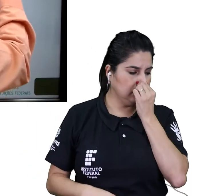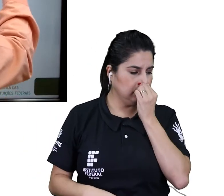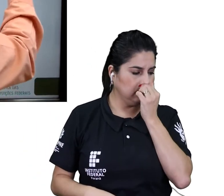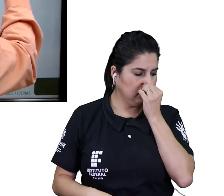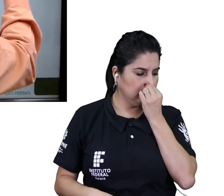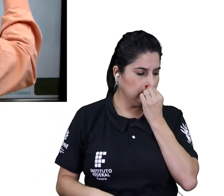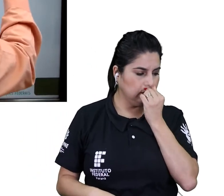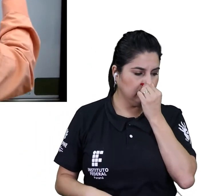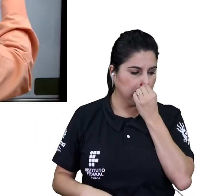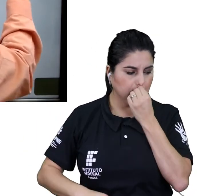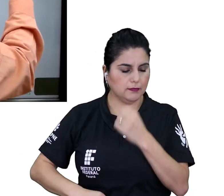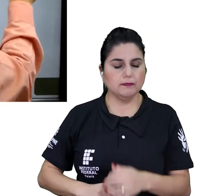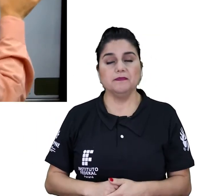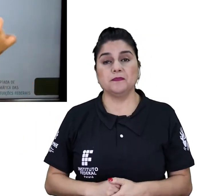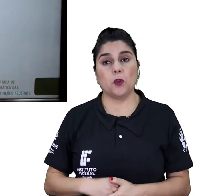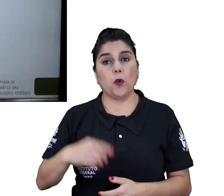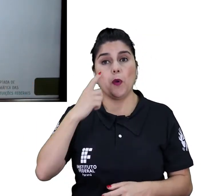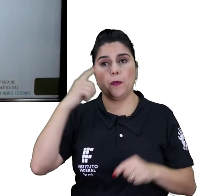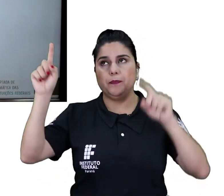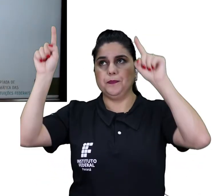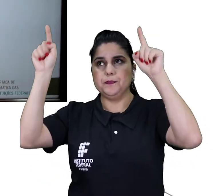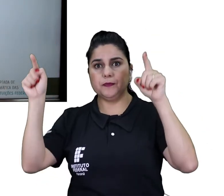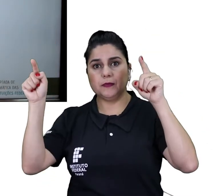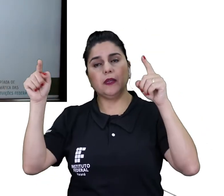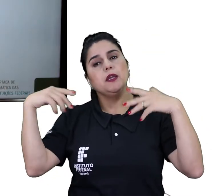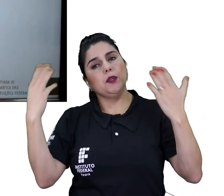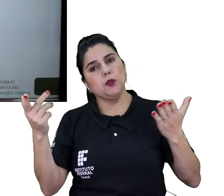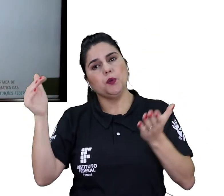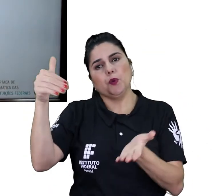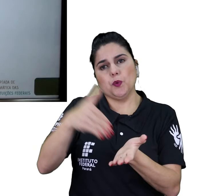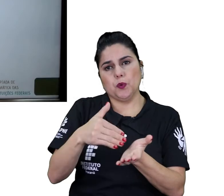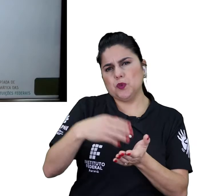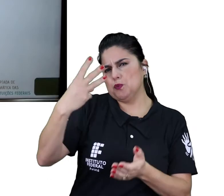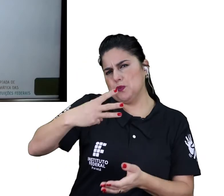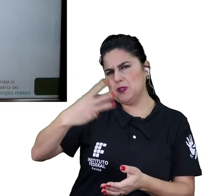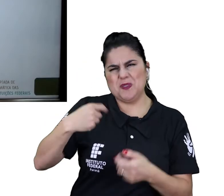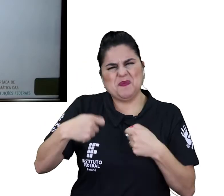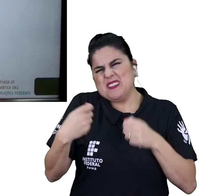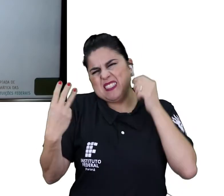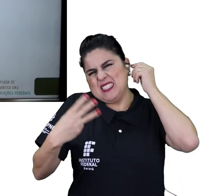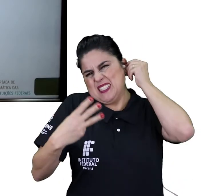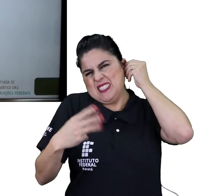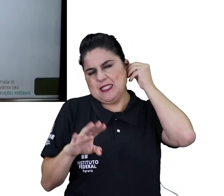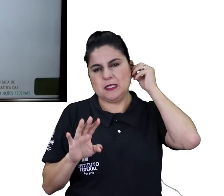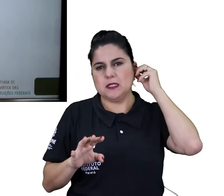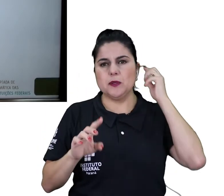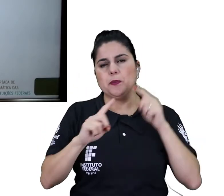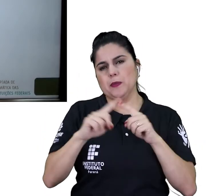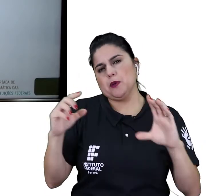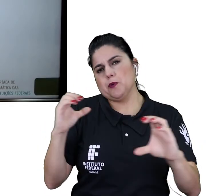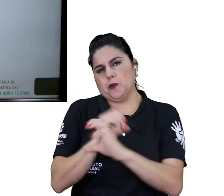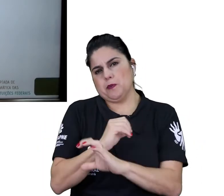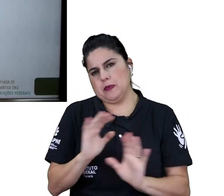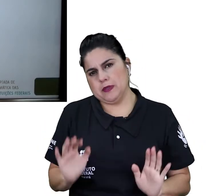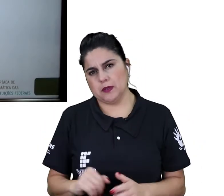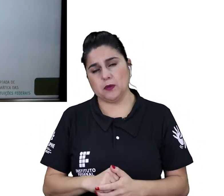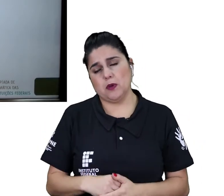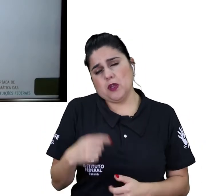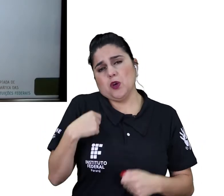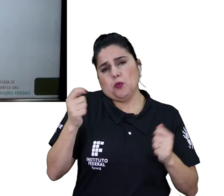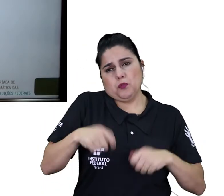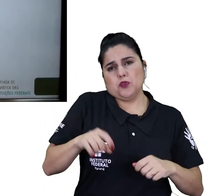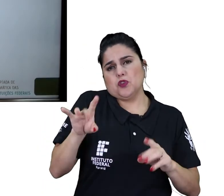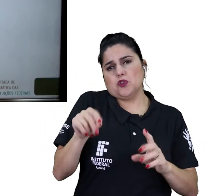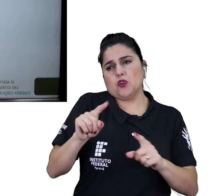3L raiz de 3. E finalmente, o terceiro. Eu nem precisaria do terceiro, mas para ficar completo,